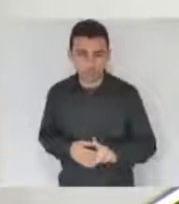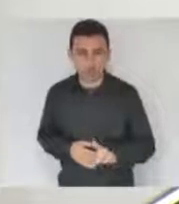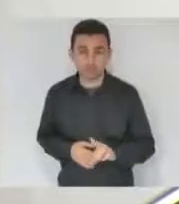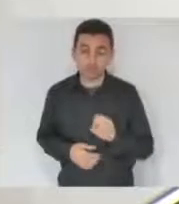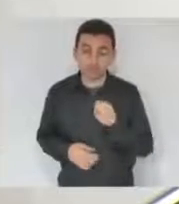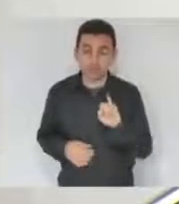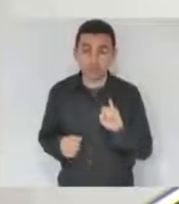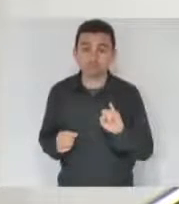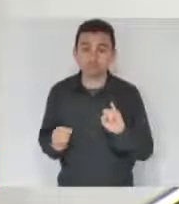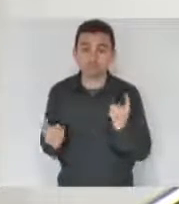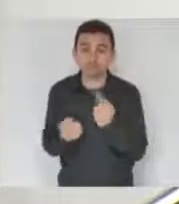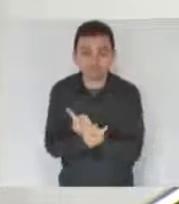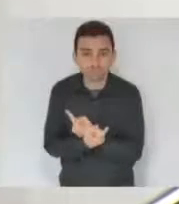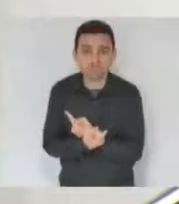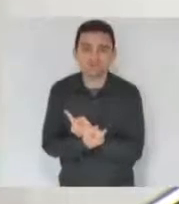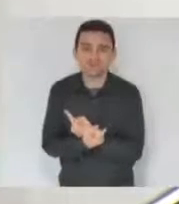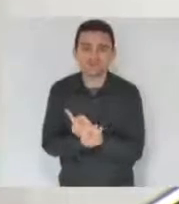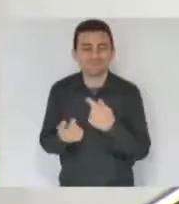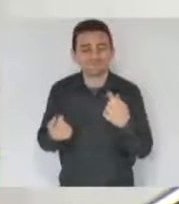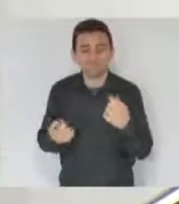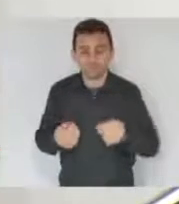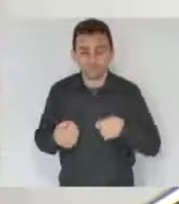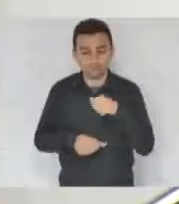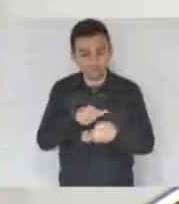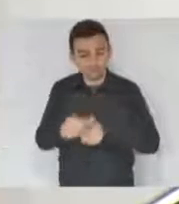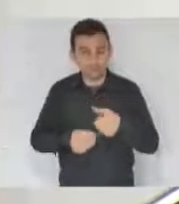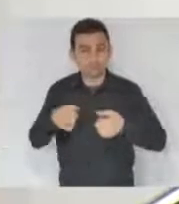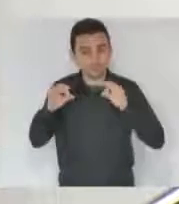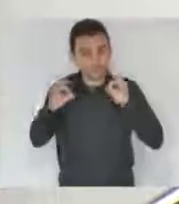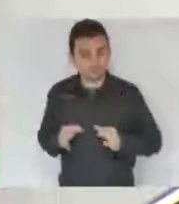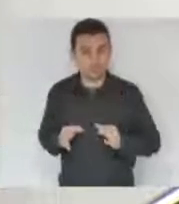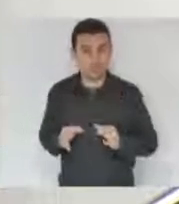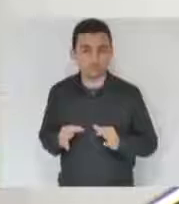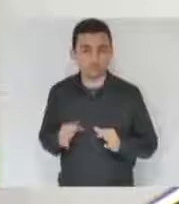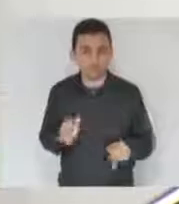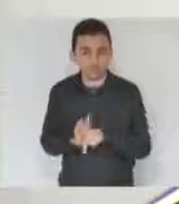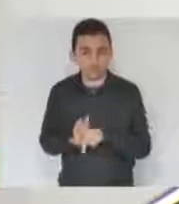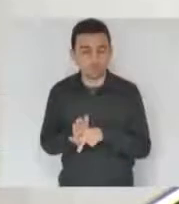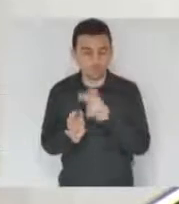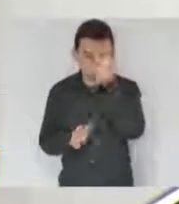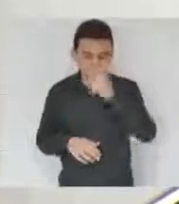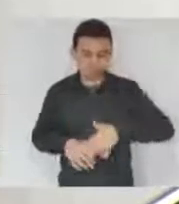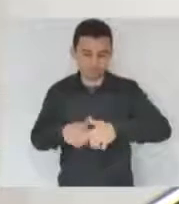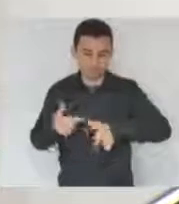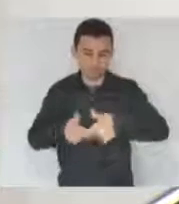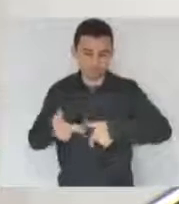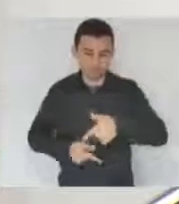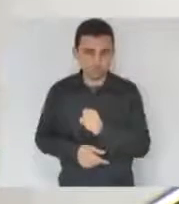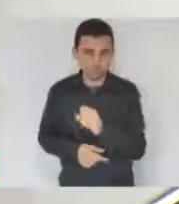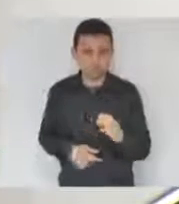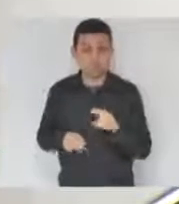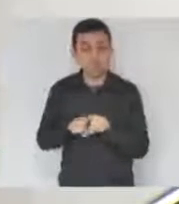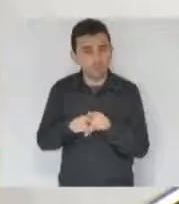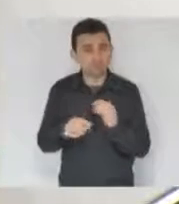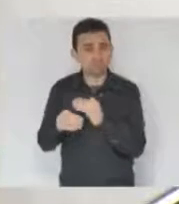contraditório, para que a gente possa fazer uma reforma digna do trabalhador catarinense e também em consonância com o